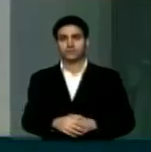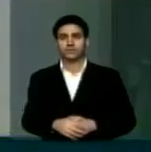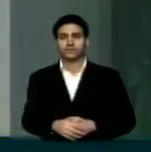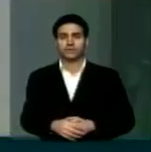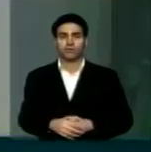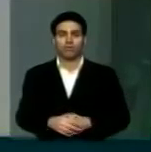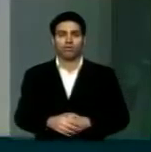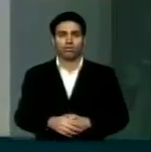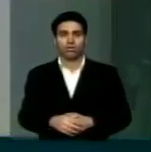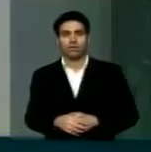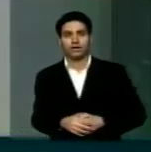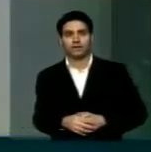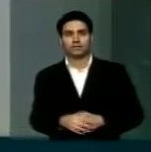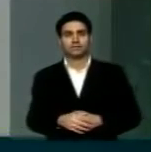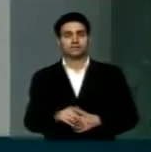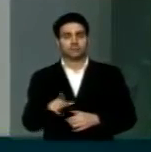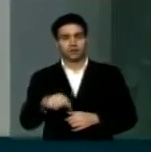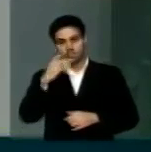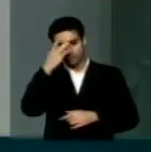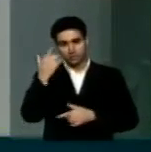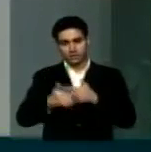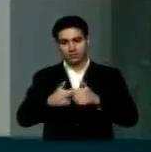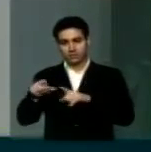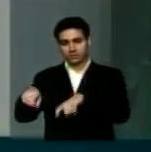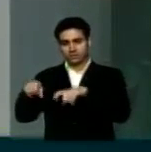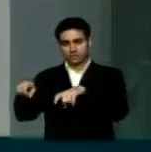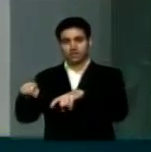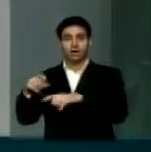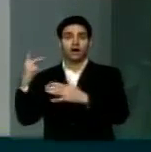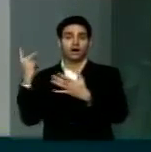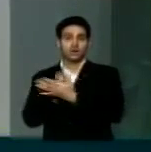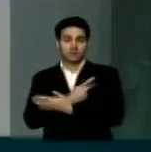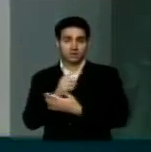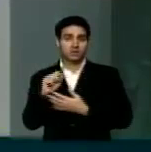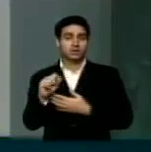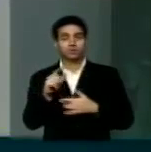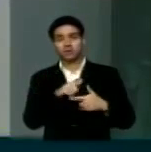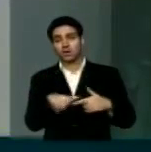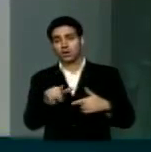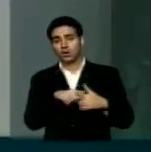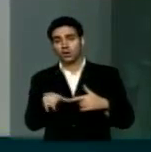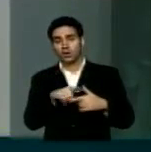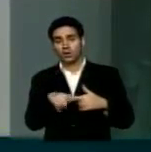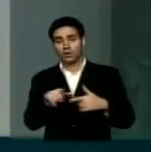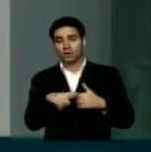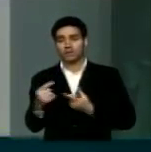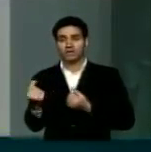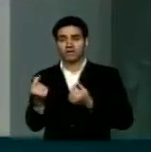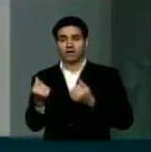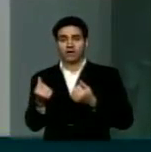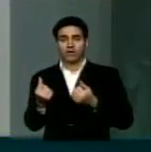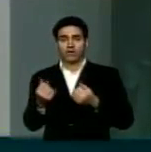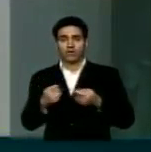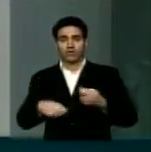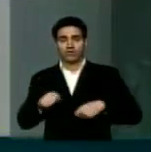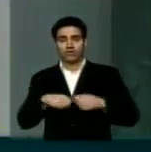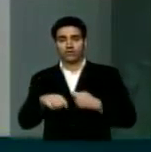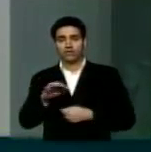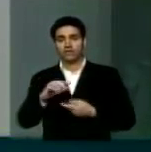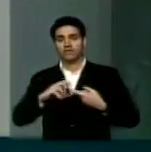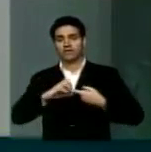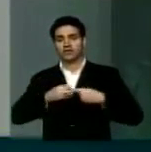caso, nesse momento, dos produtores rurais atingidos pelos terríveis cenários de preço de mercado da safra de